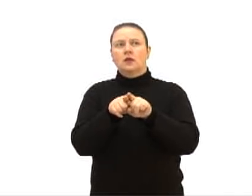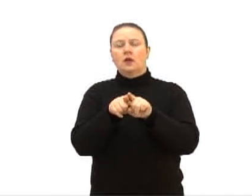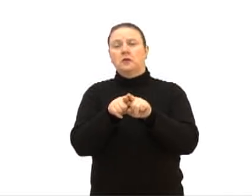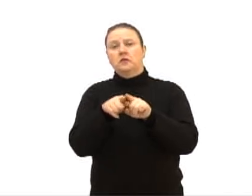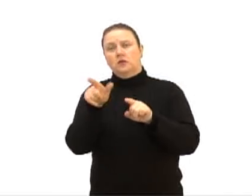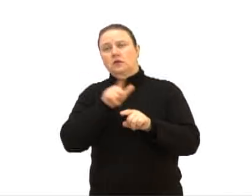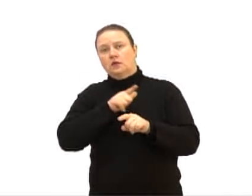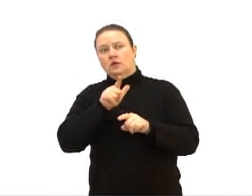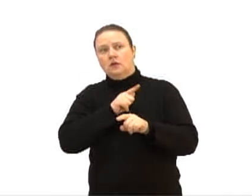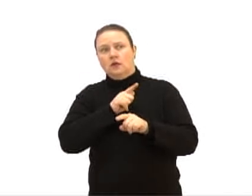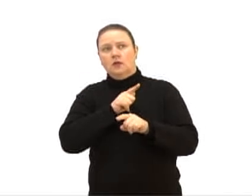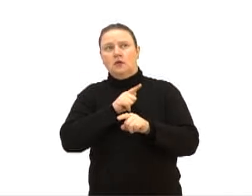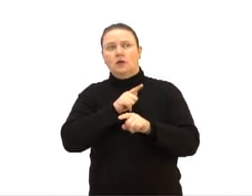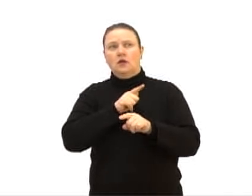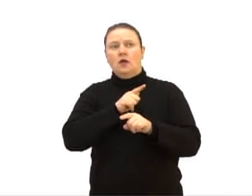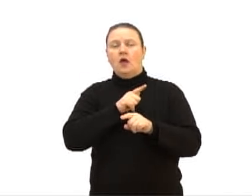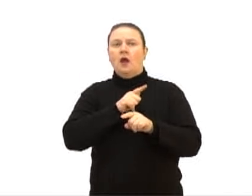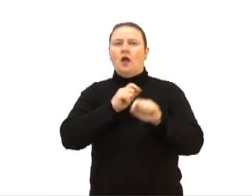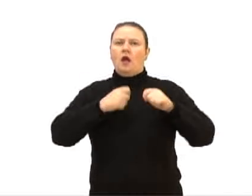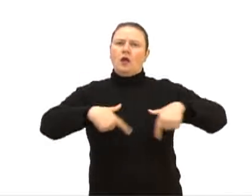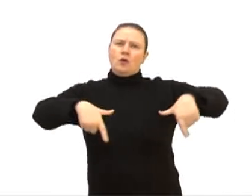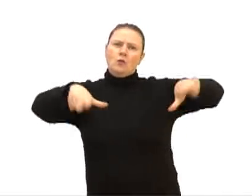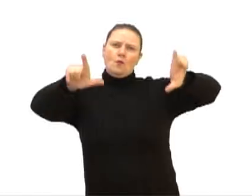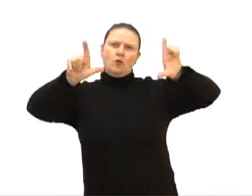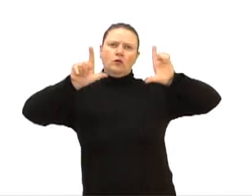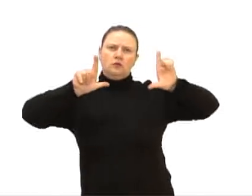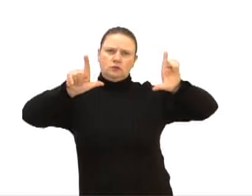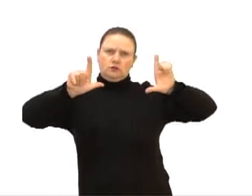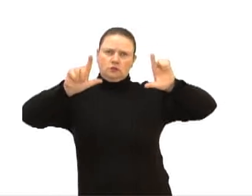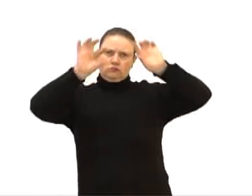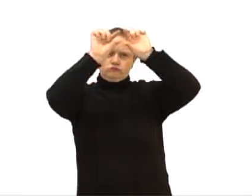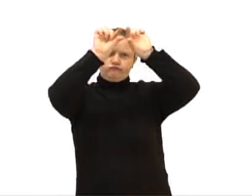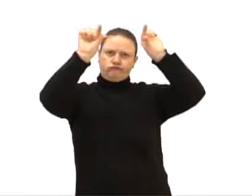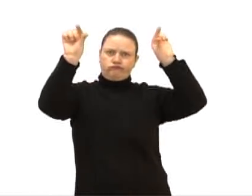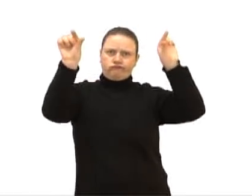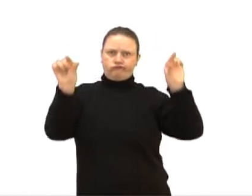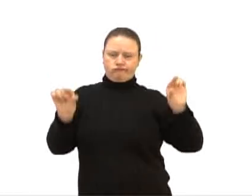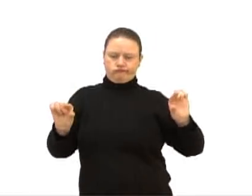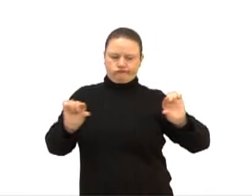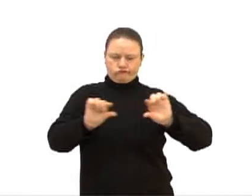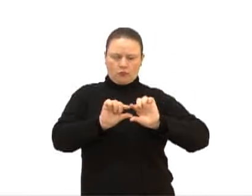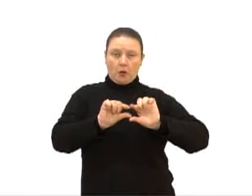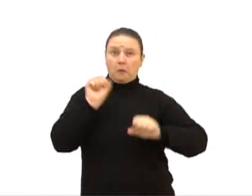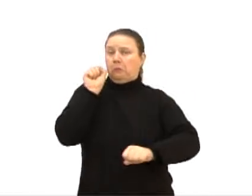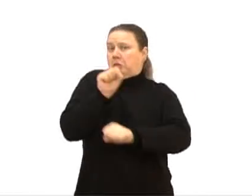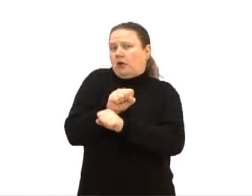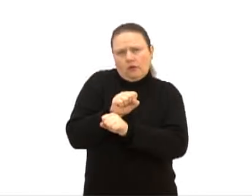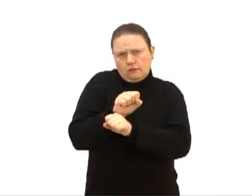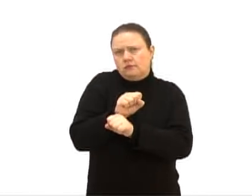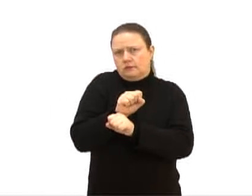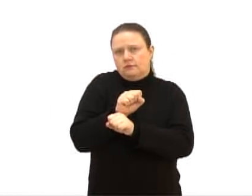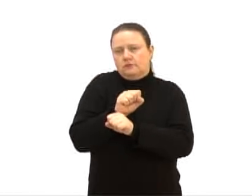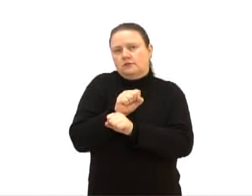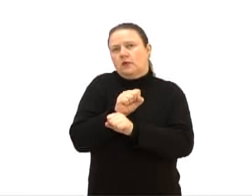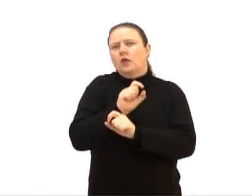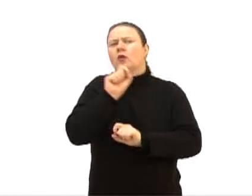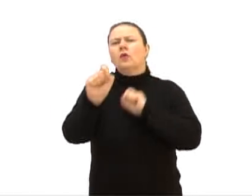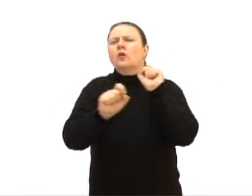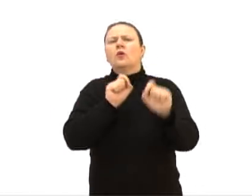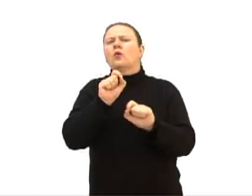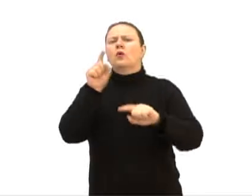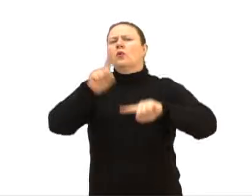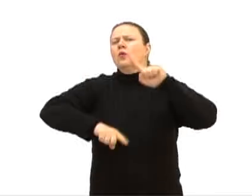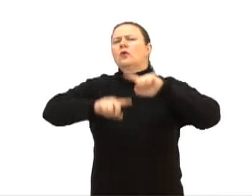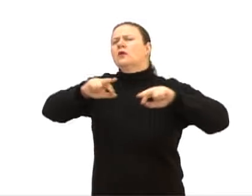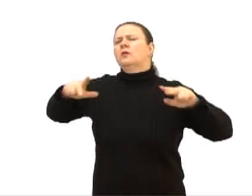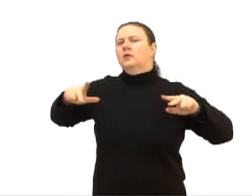aqueles que estão à frente, a própria moldura, eles dão essa ideia de estarem parados, estáticos. E quais elementos que dão